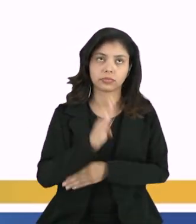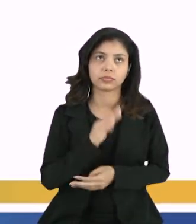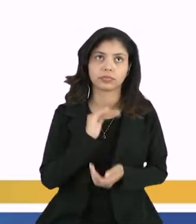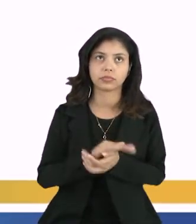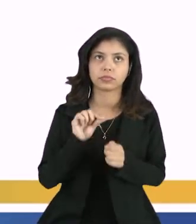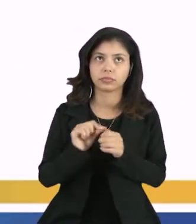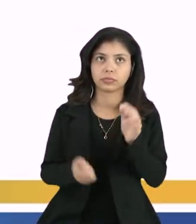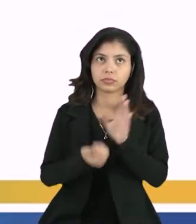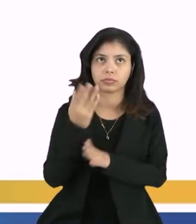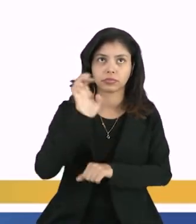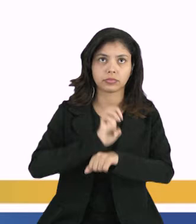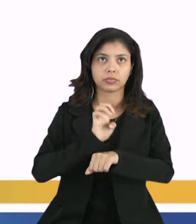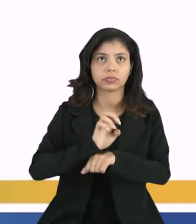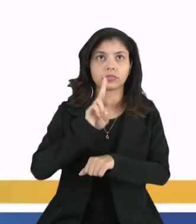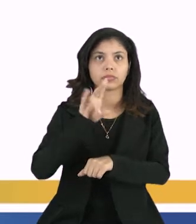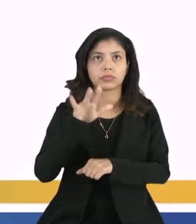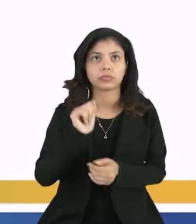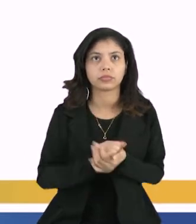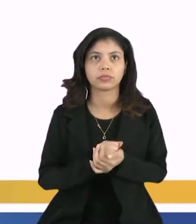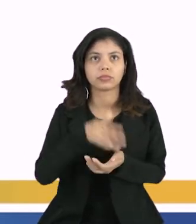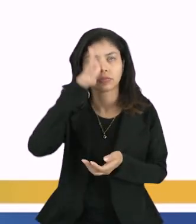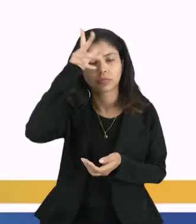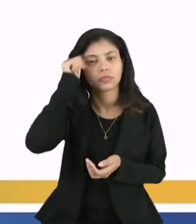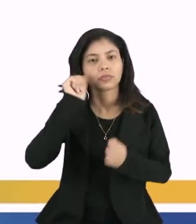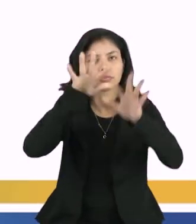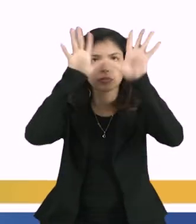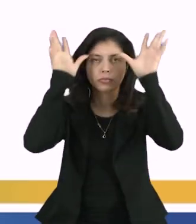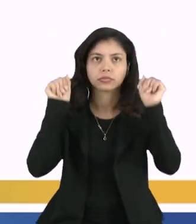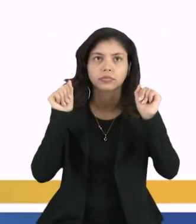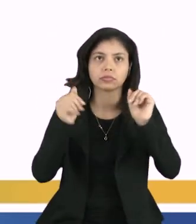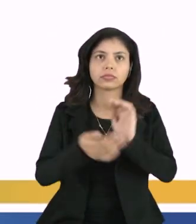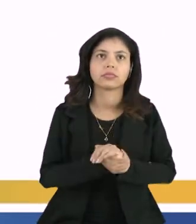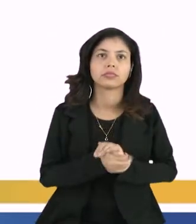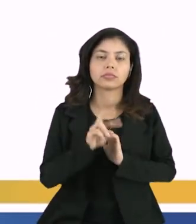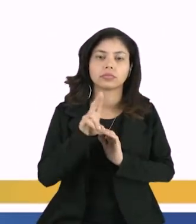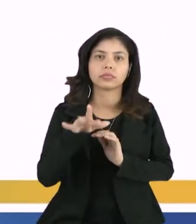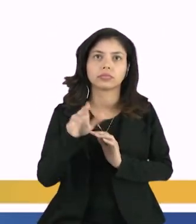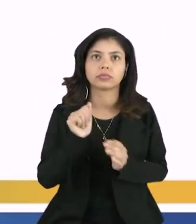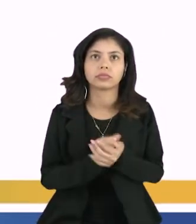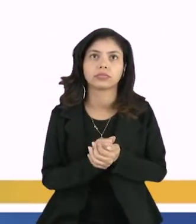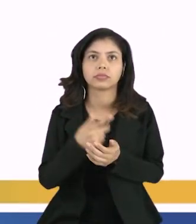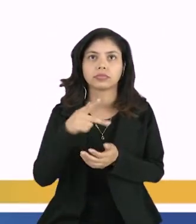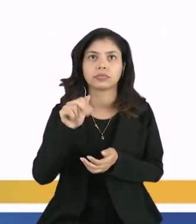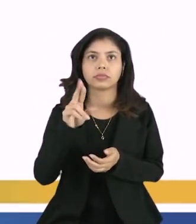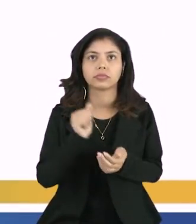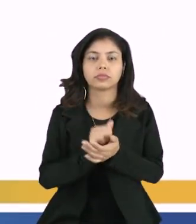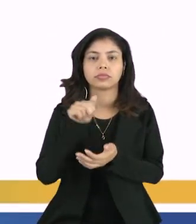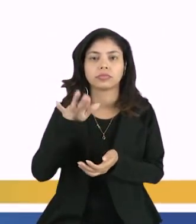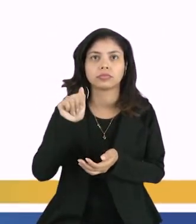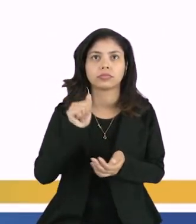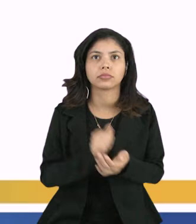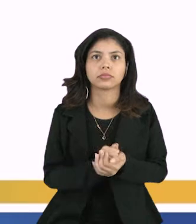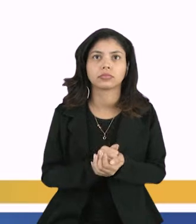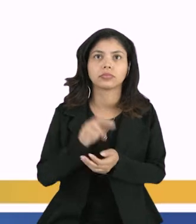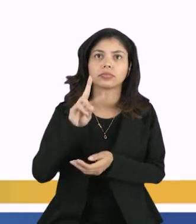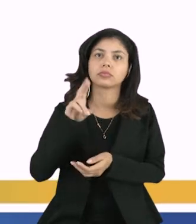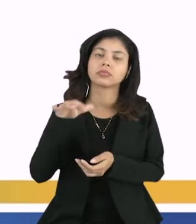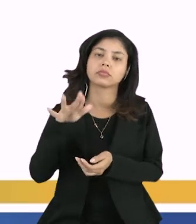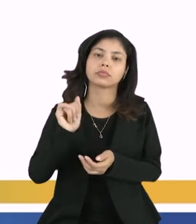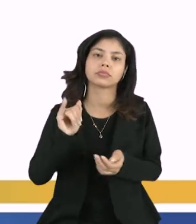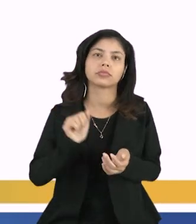é formado pelos estados, né, de Roraima, Amazonas, Acre, Rondônia, Pará, Amapá